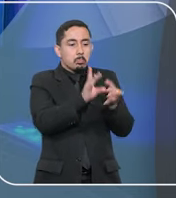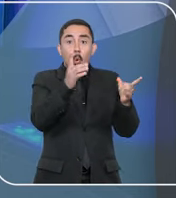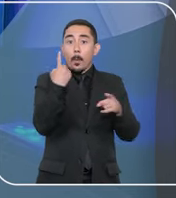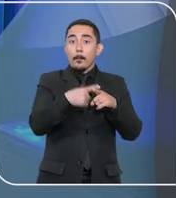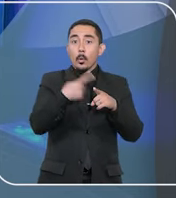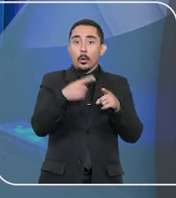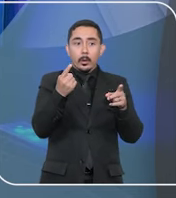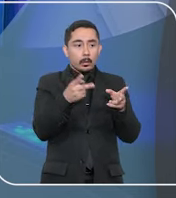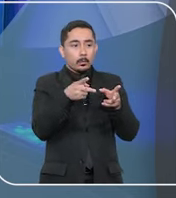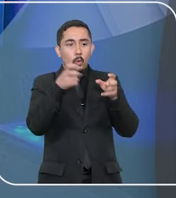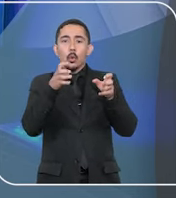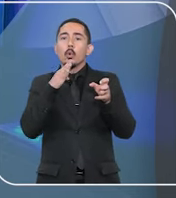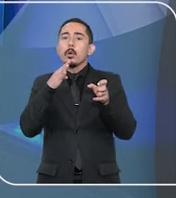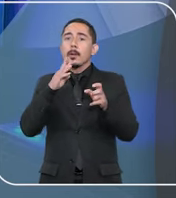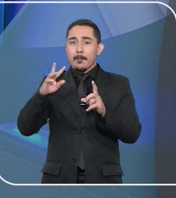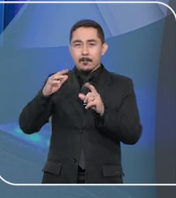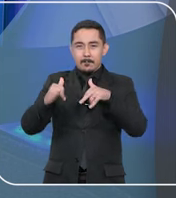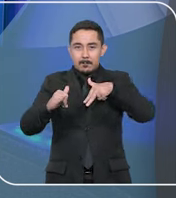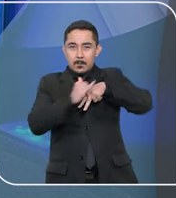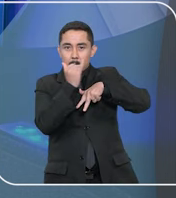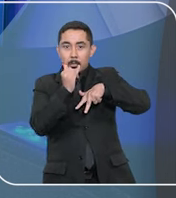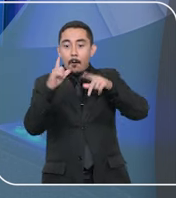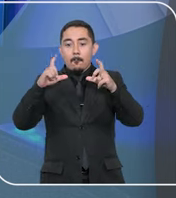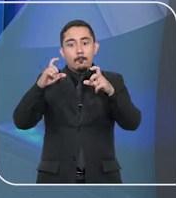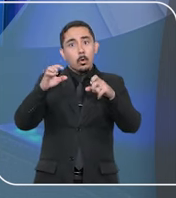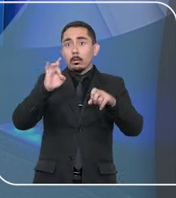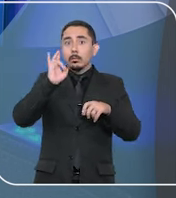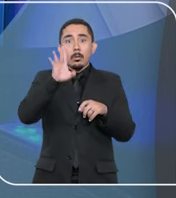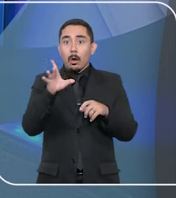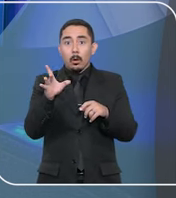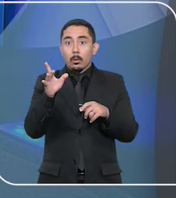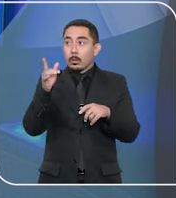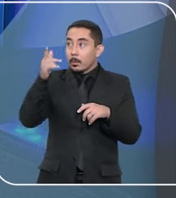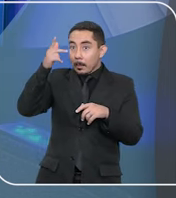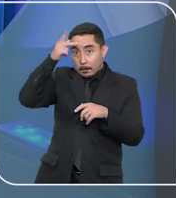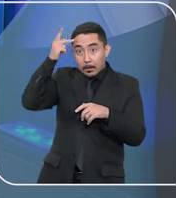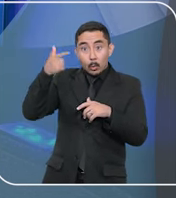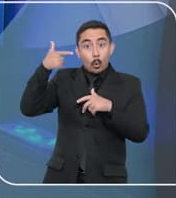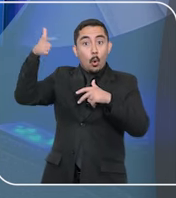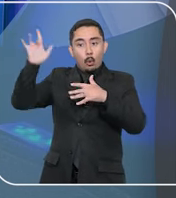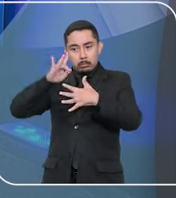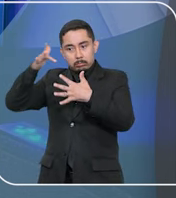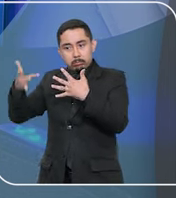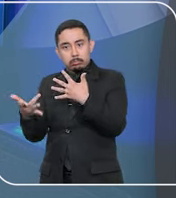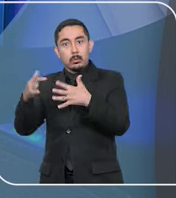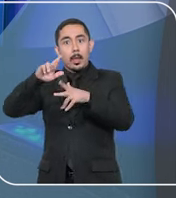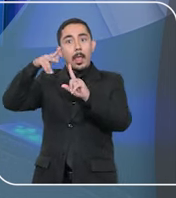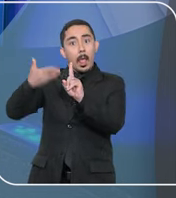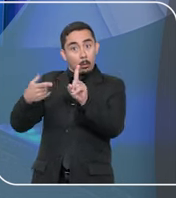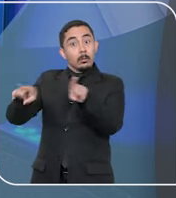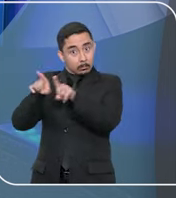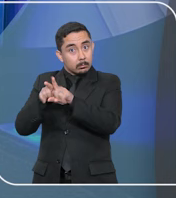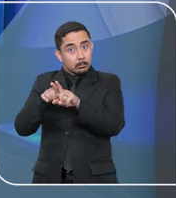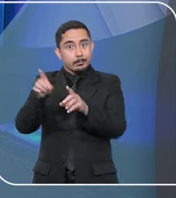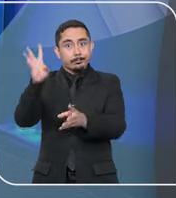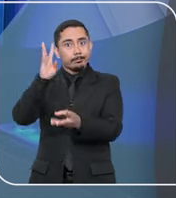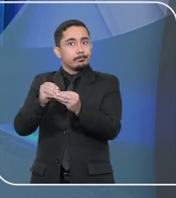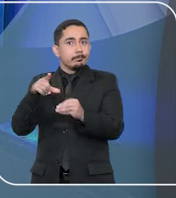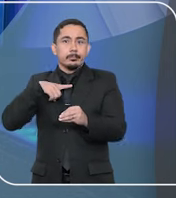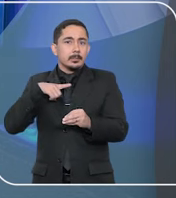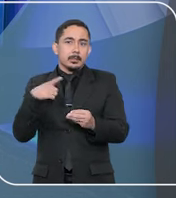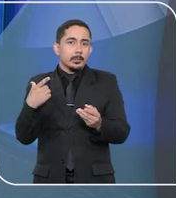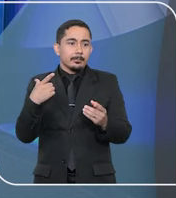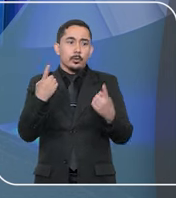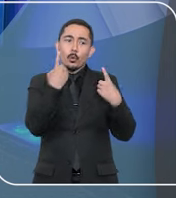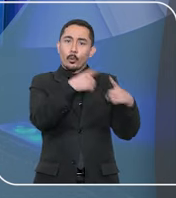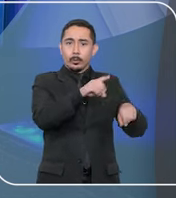ele havia sido reconhecido pela vítima somente por fotografias retiradas da rede social de um outro réu, contrariando o